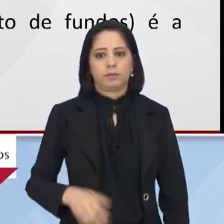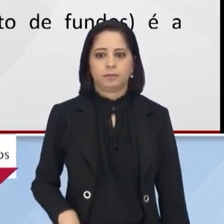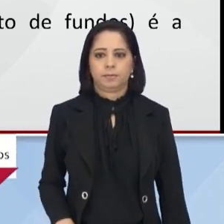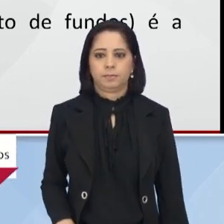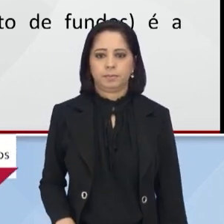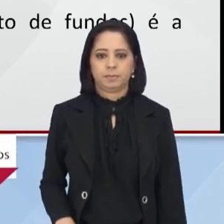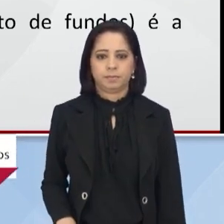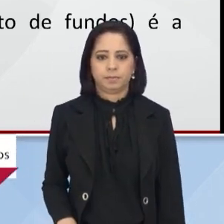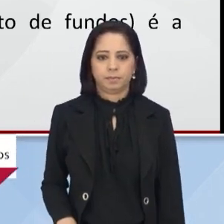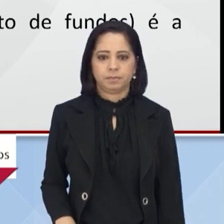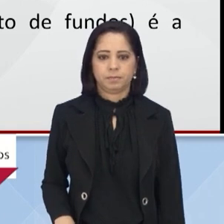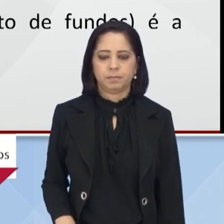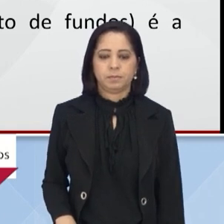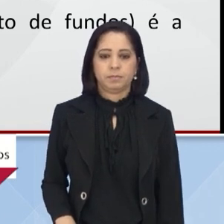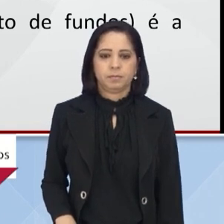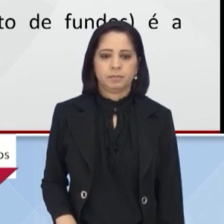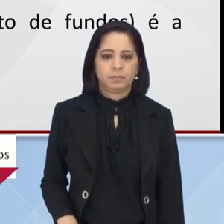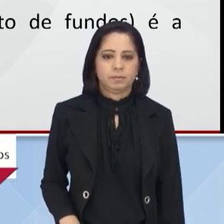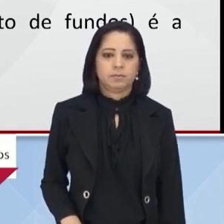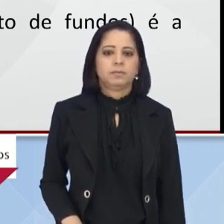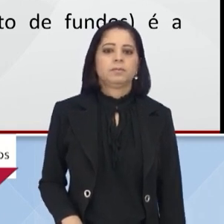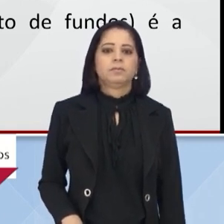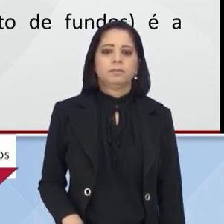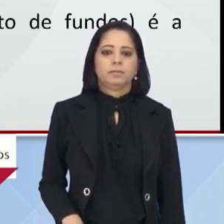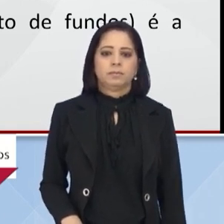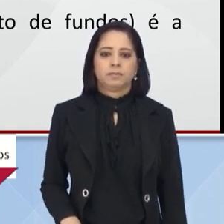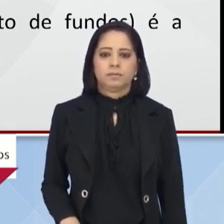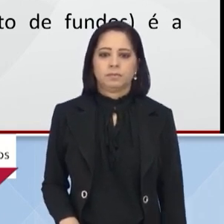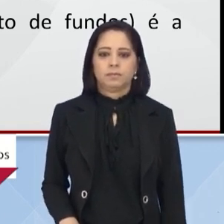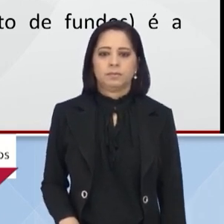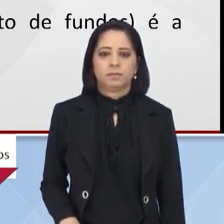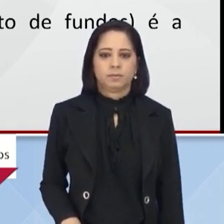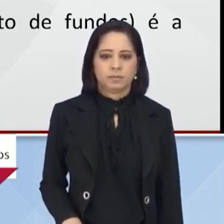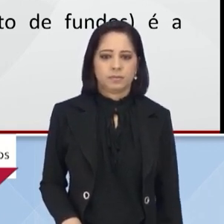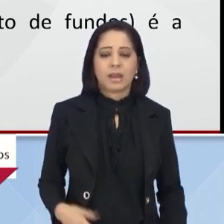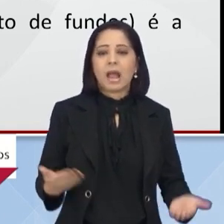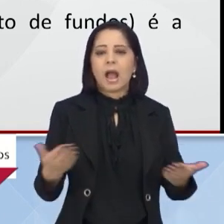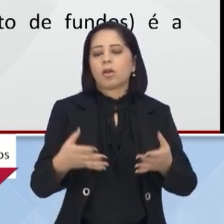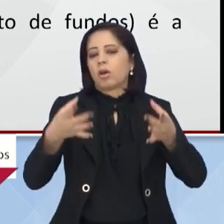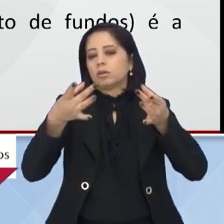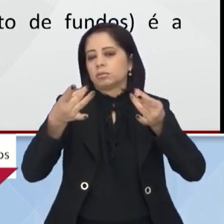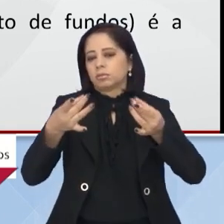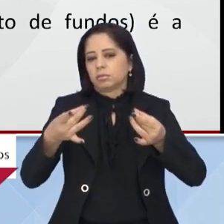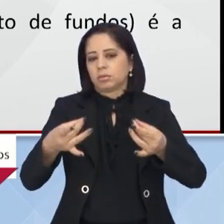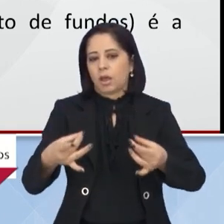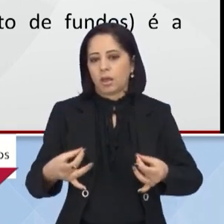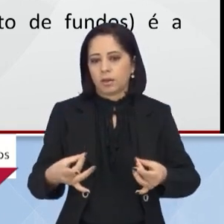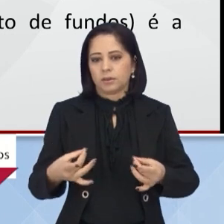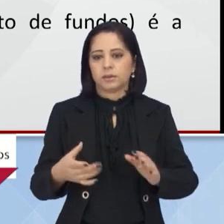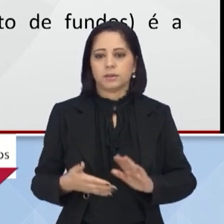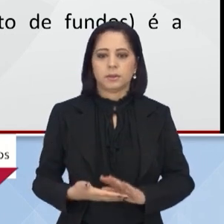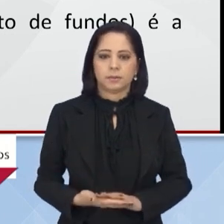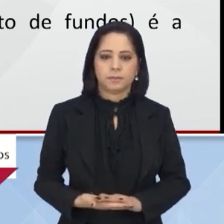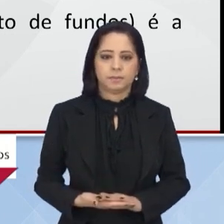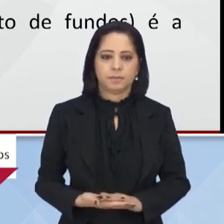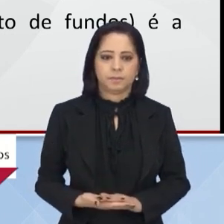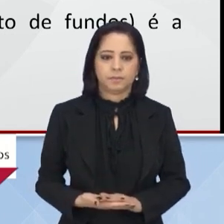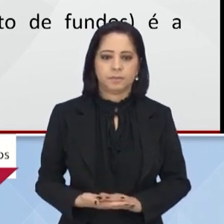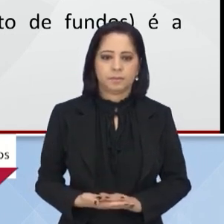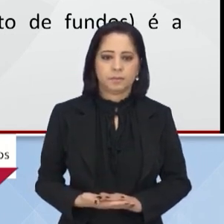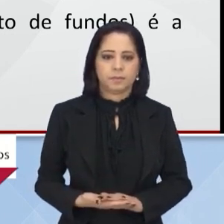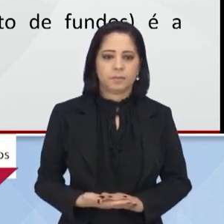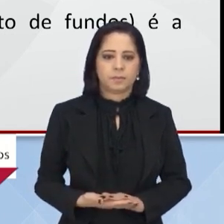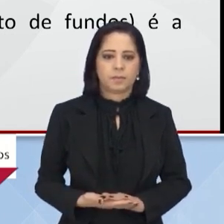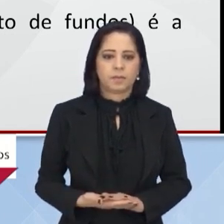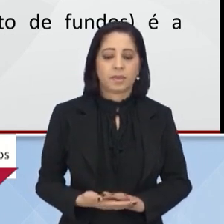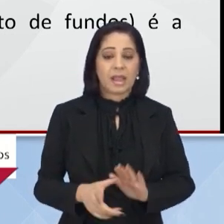jeito bem e a respeito agora um pouco mais dos aspectos operacionais né que qual o que a